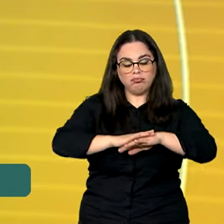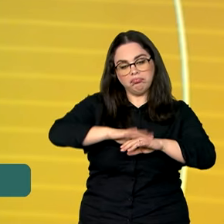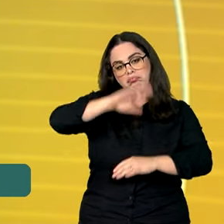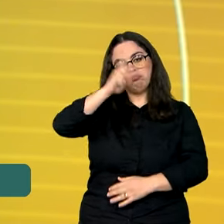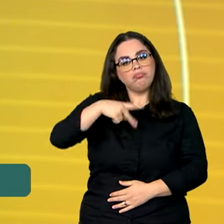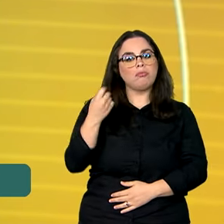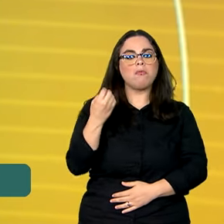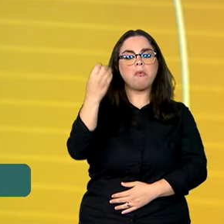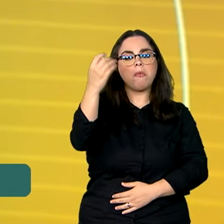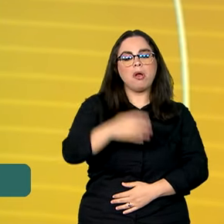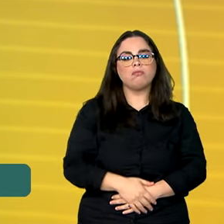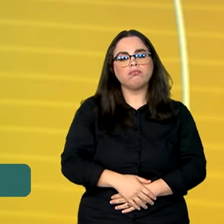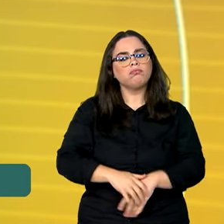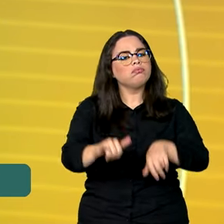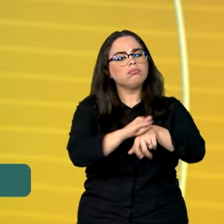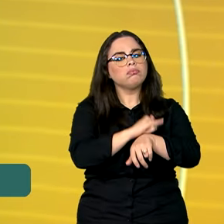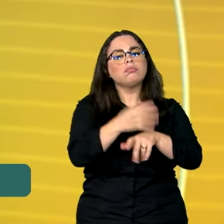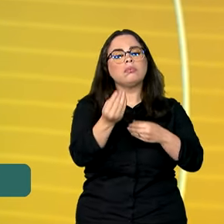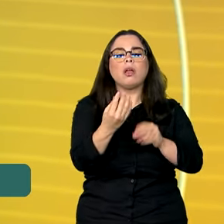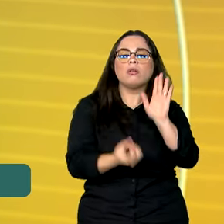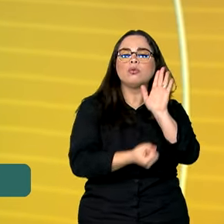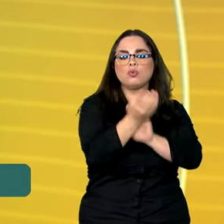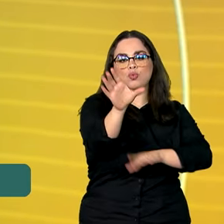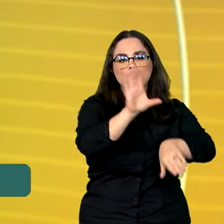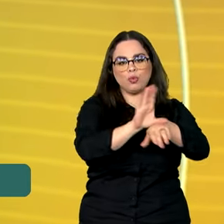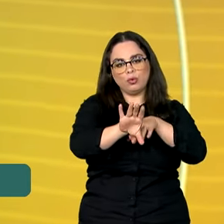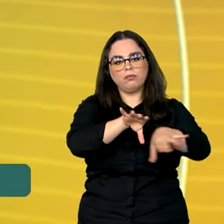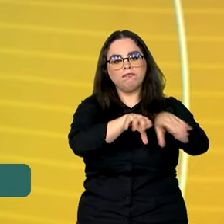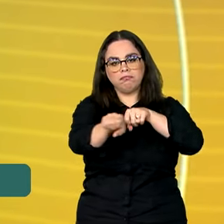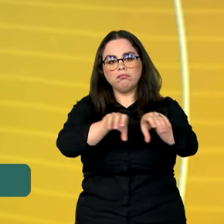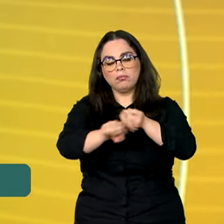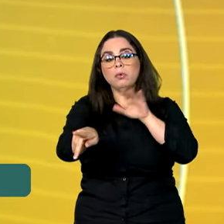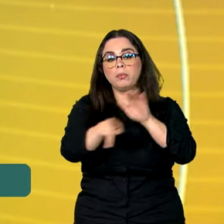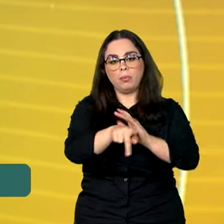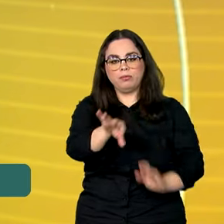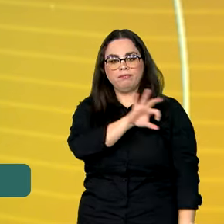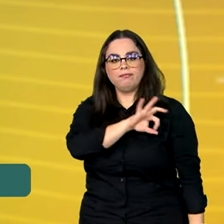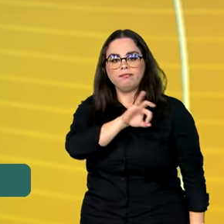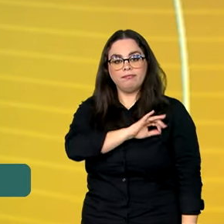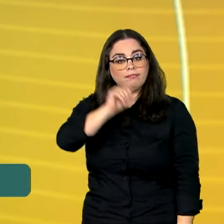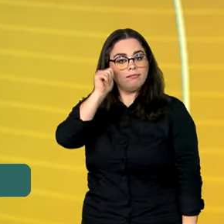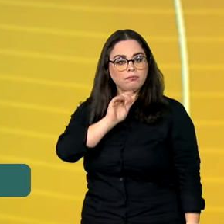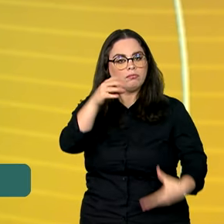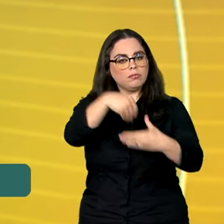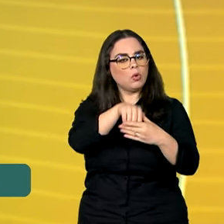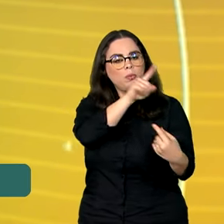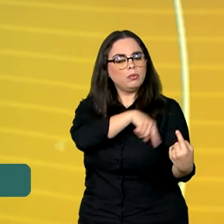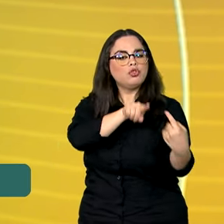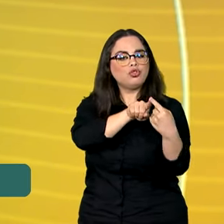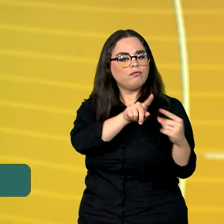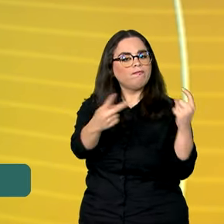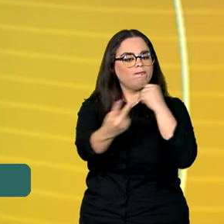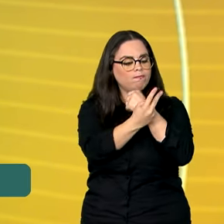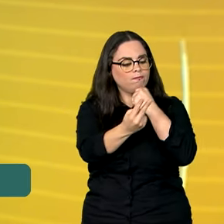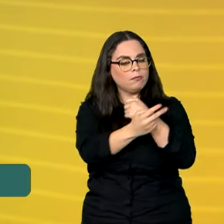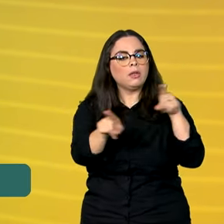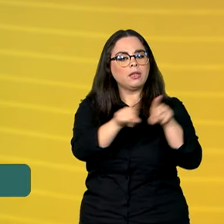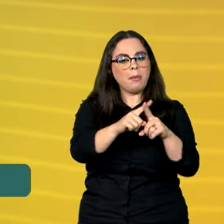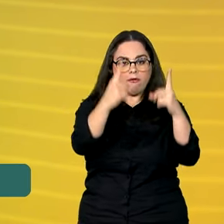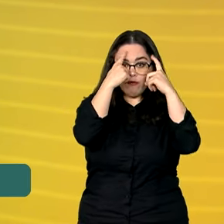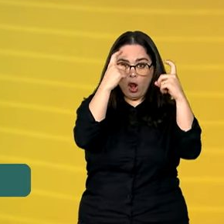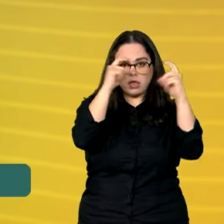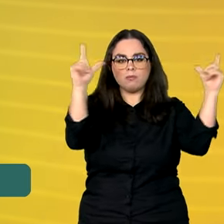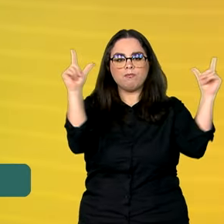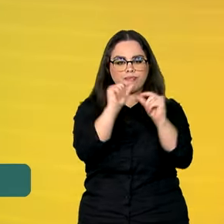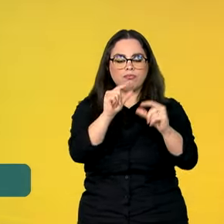viajam sozinhas. A medida prevê a criação de um curso de capacitação de policiais femininas com foco na proteção e